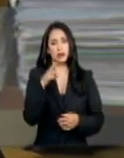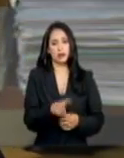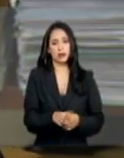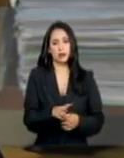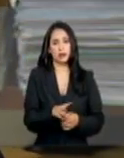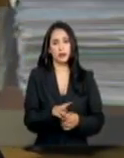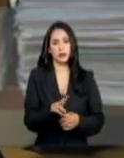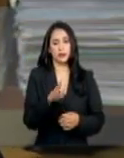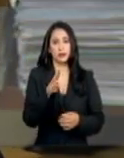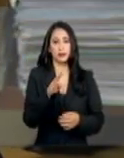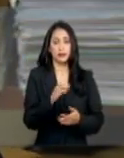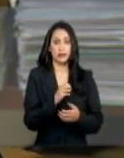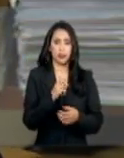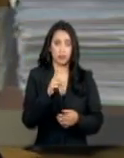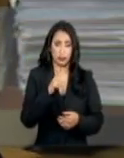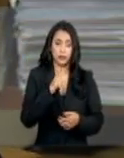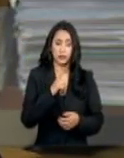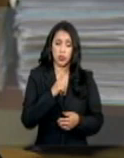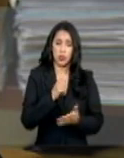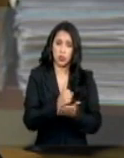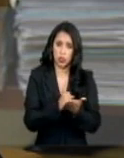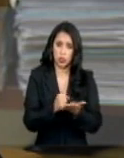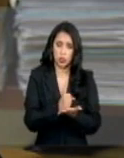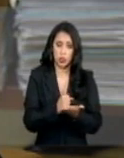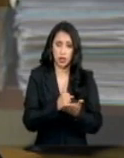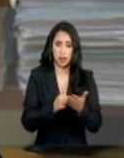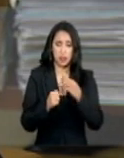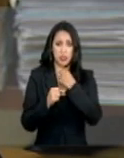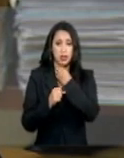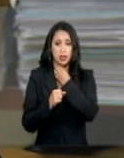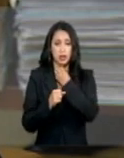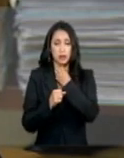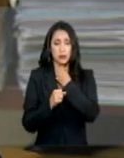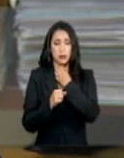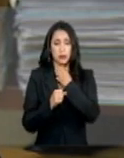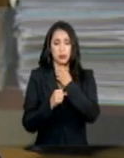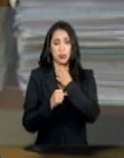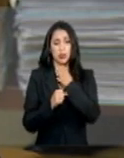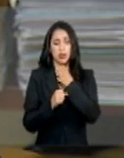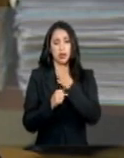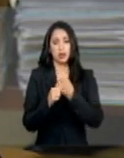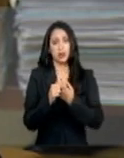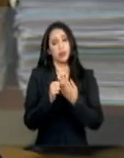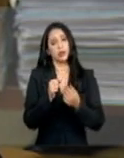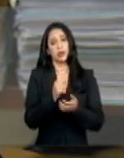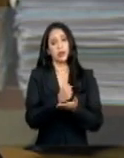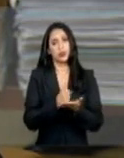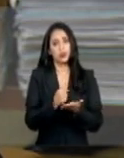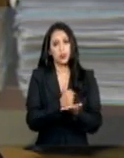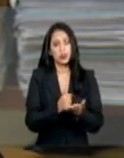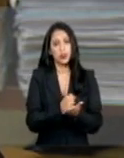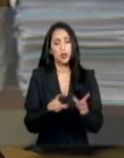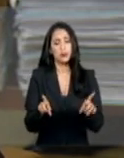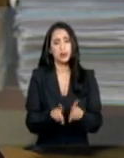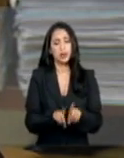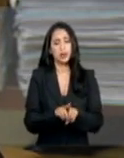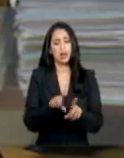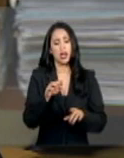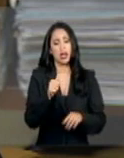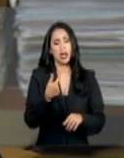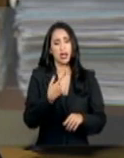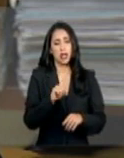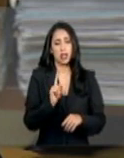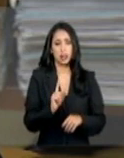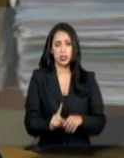deu estabelecer os princípios os primeiros princípios primeiros fundamentos da ação notadamente